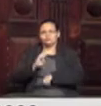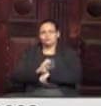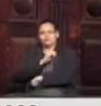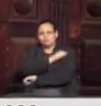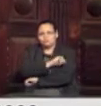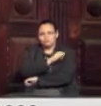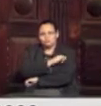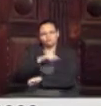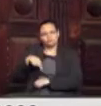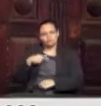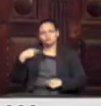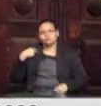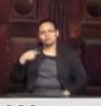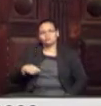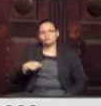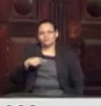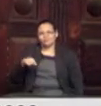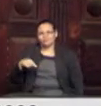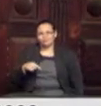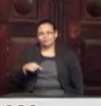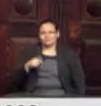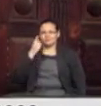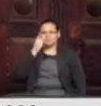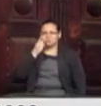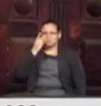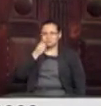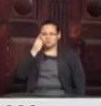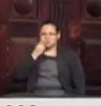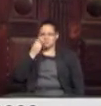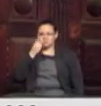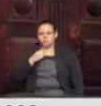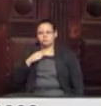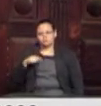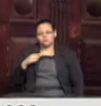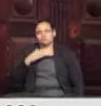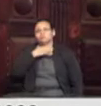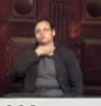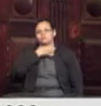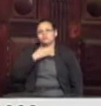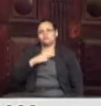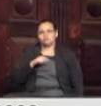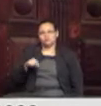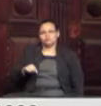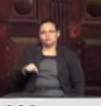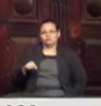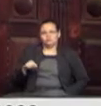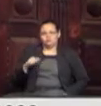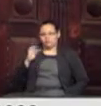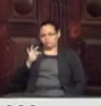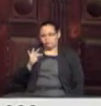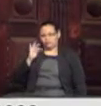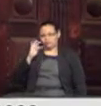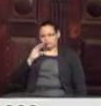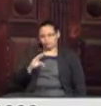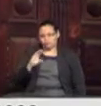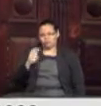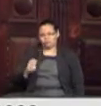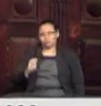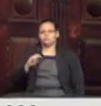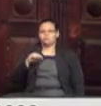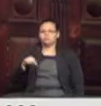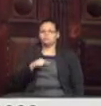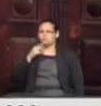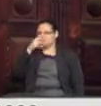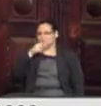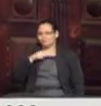dever, senhoras e senhores deputados, no meio de toda essa crise, salvaguardar o funcionamento do Tribunal de Contas, e é isso que